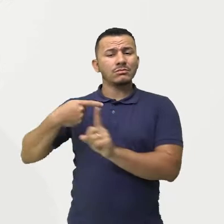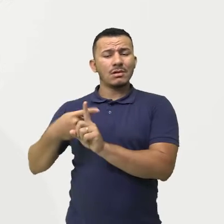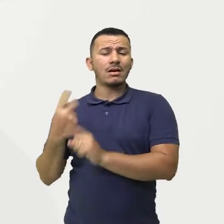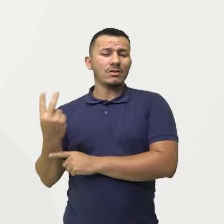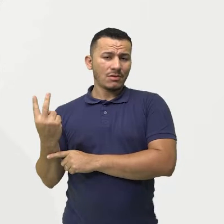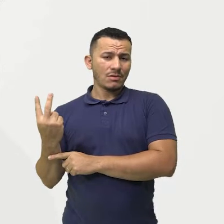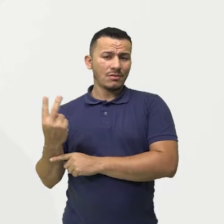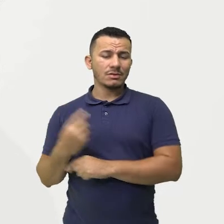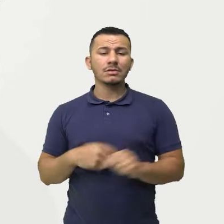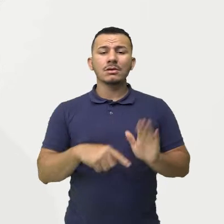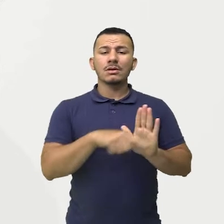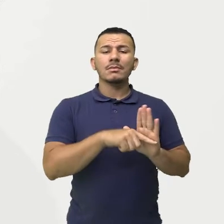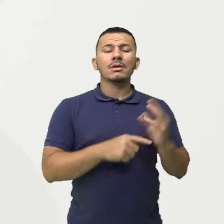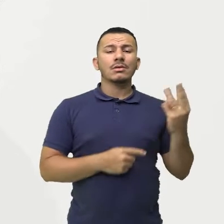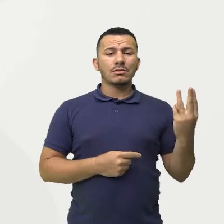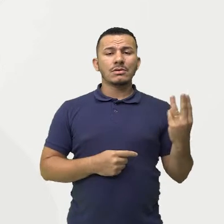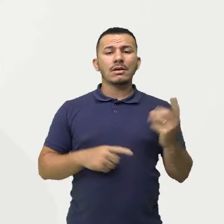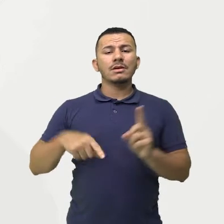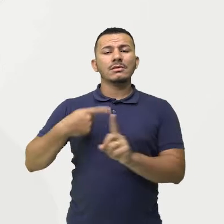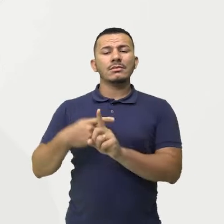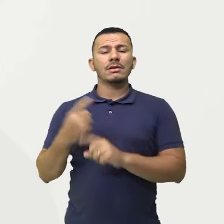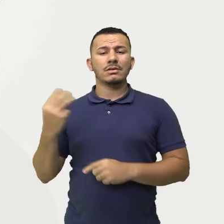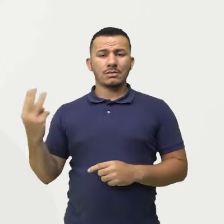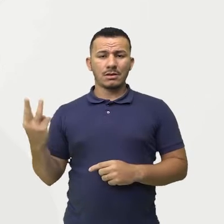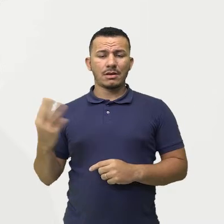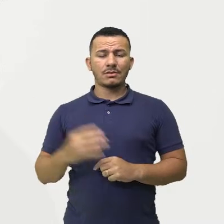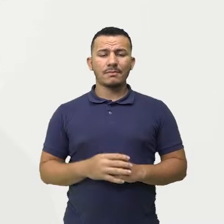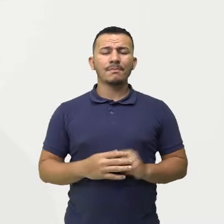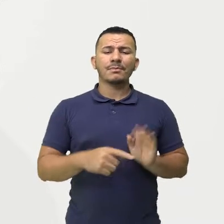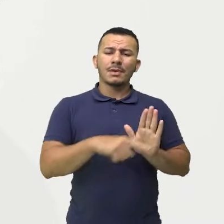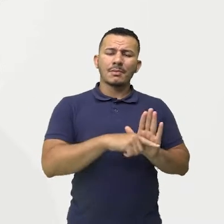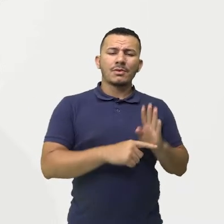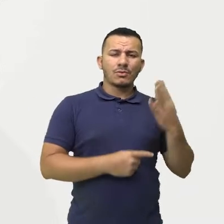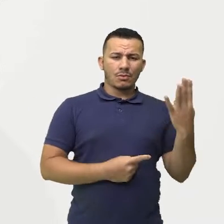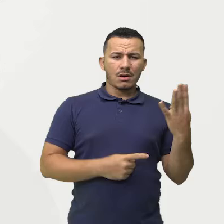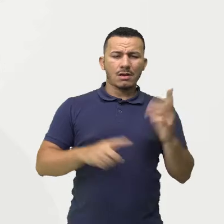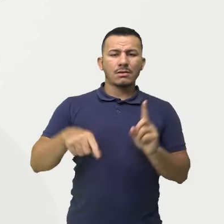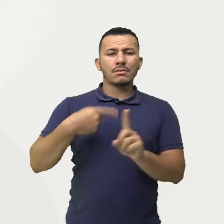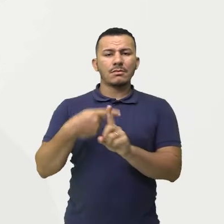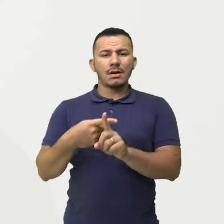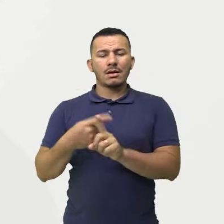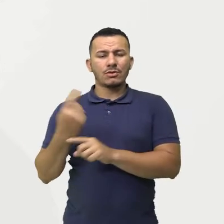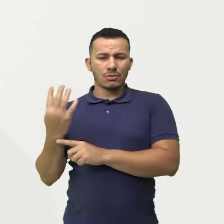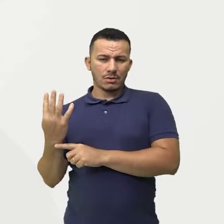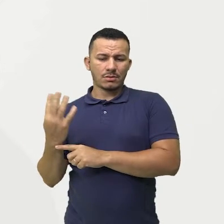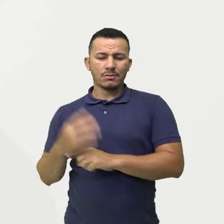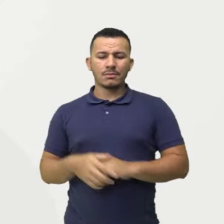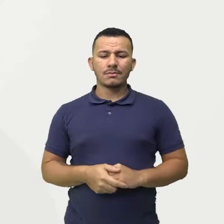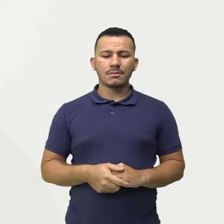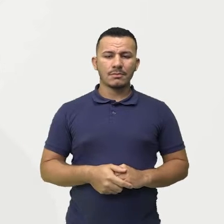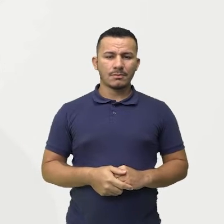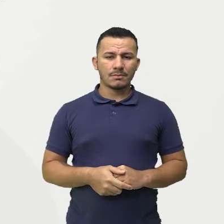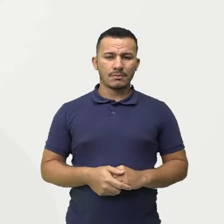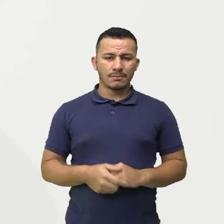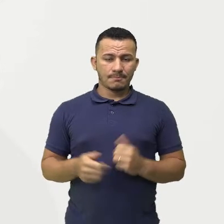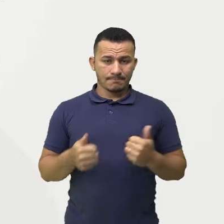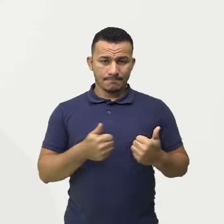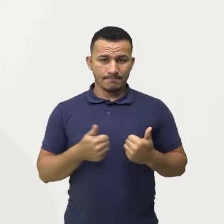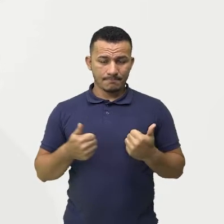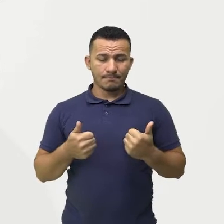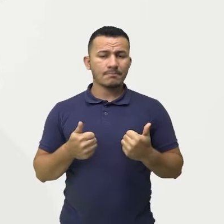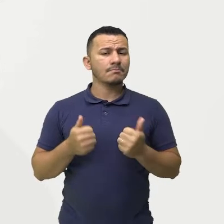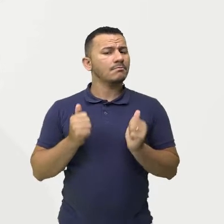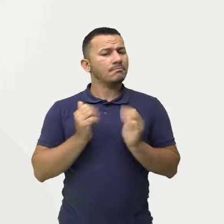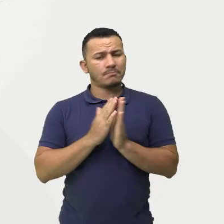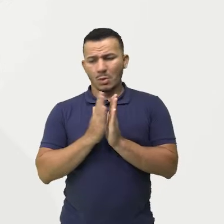ter menos 3 mais 3. Eu vou ter menos 4, eu vou ter mais 4. Beleza?